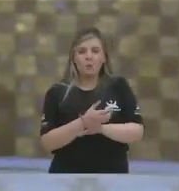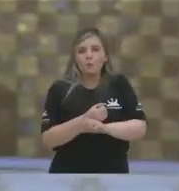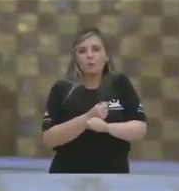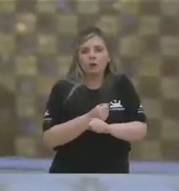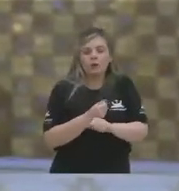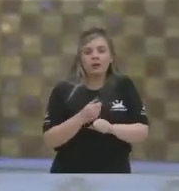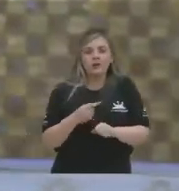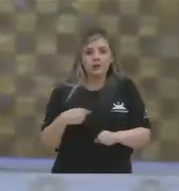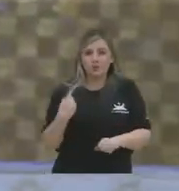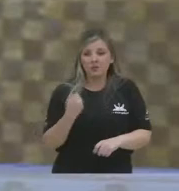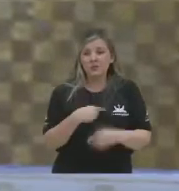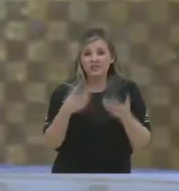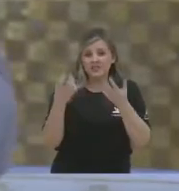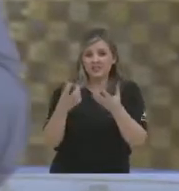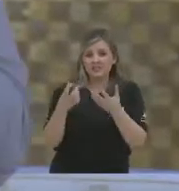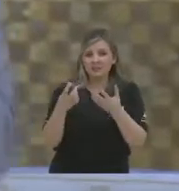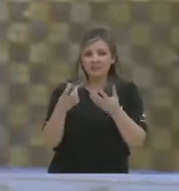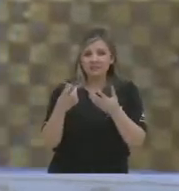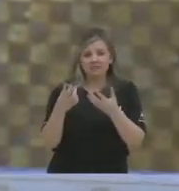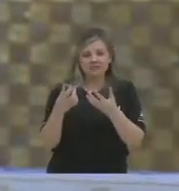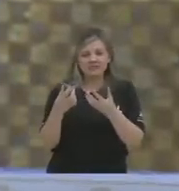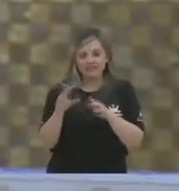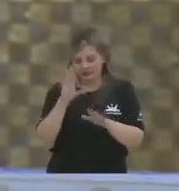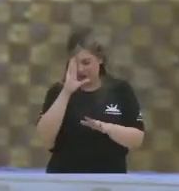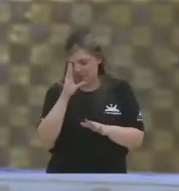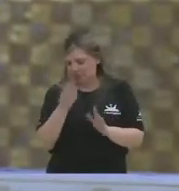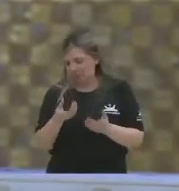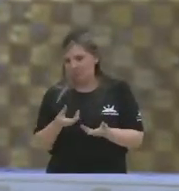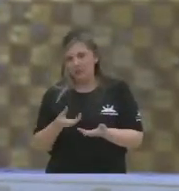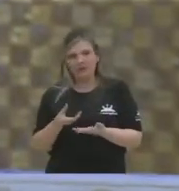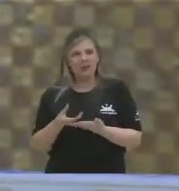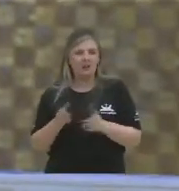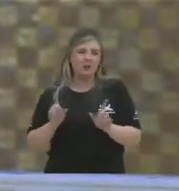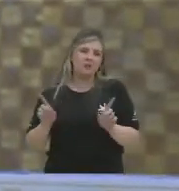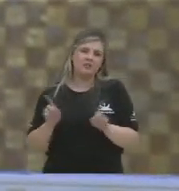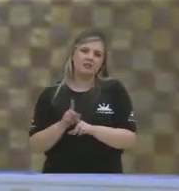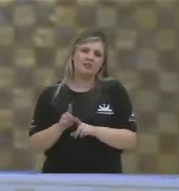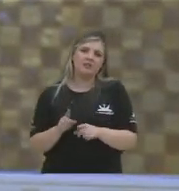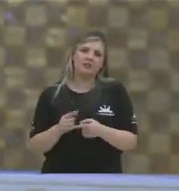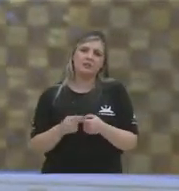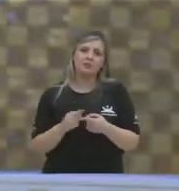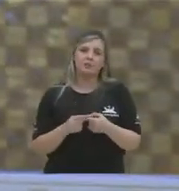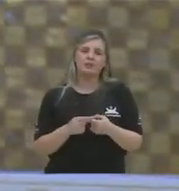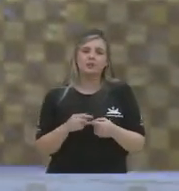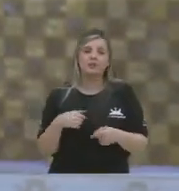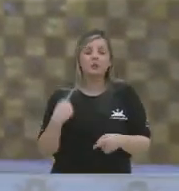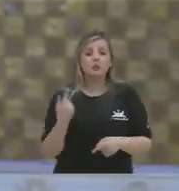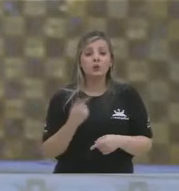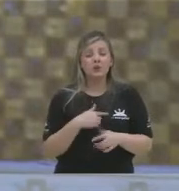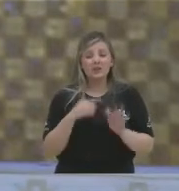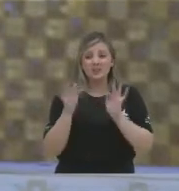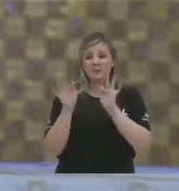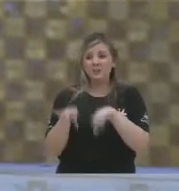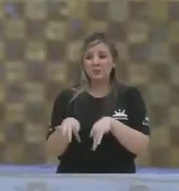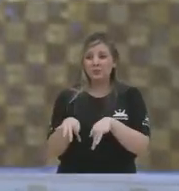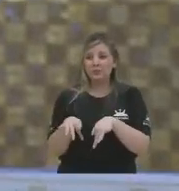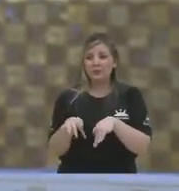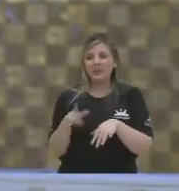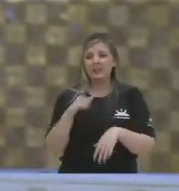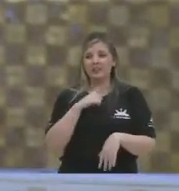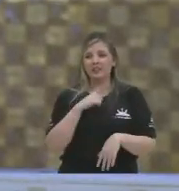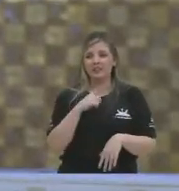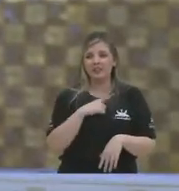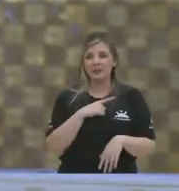Por quê? Porque nós somos finitos, limitados e mortais. Por isso a confiança em Deus deve